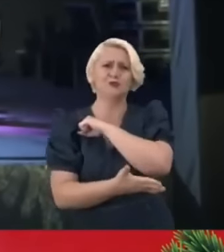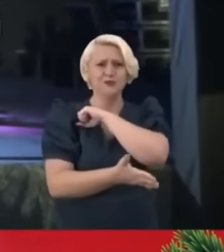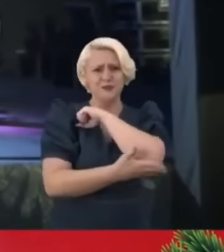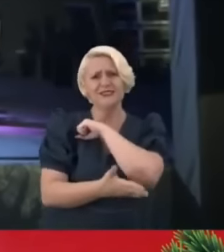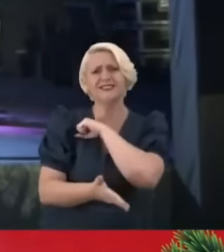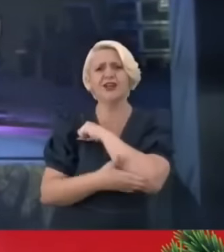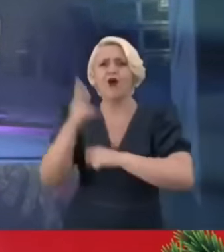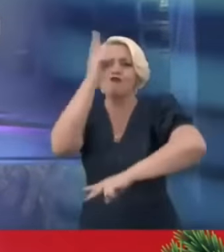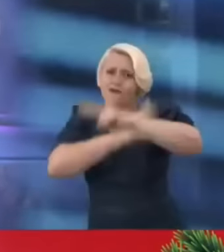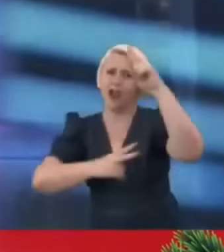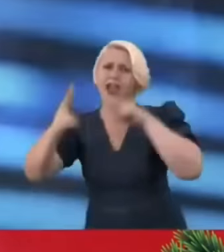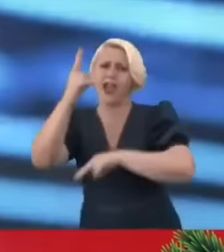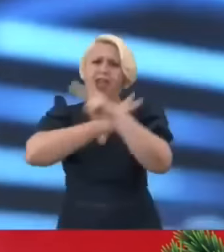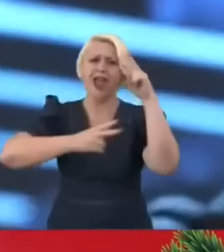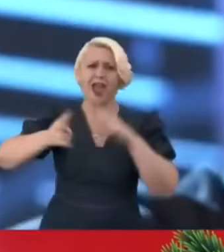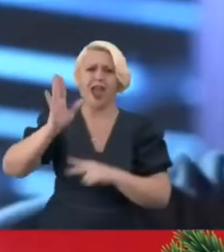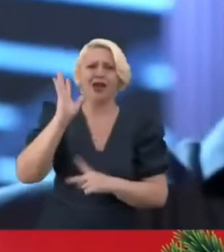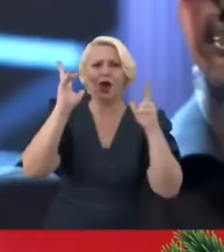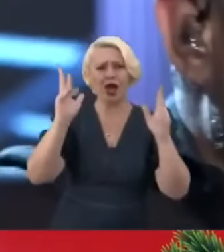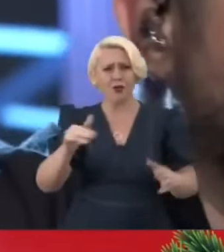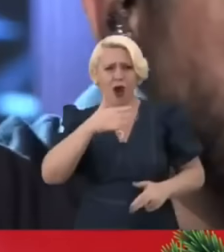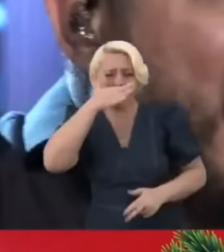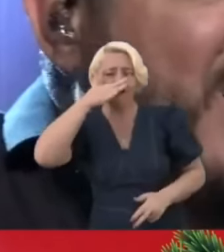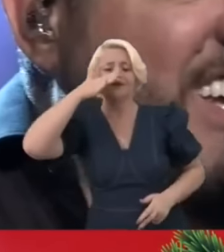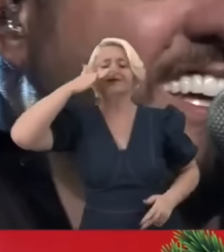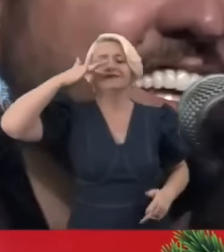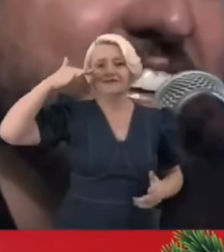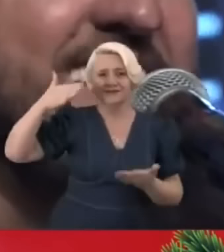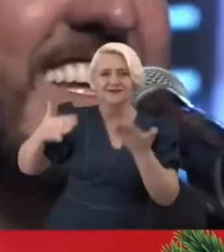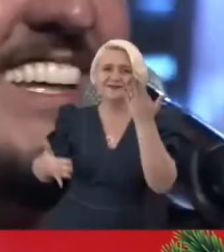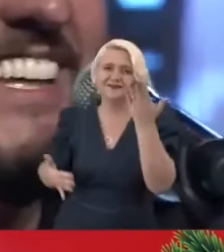O vento deve estar usando o seu perfume.